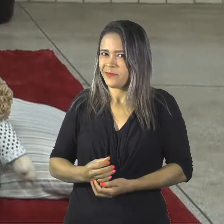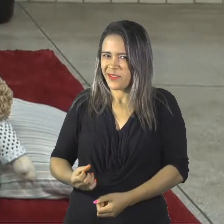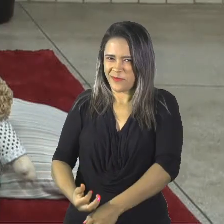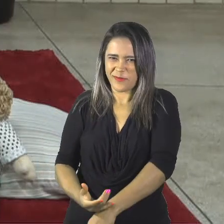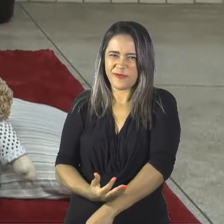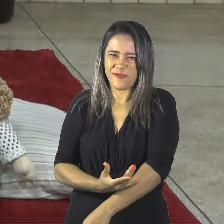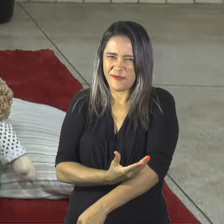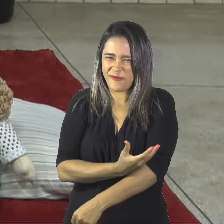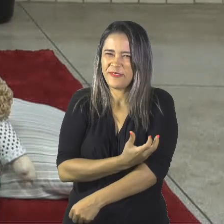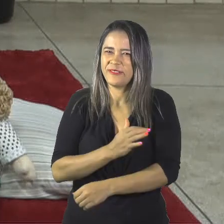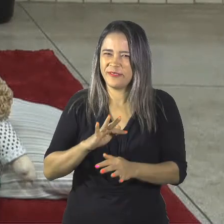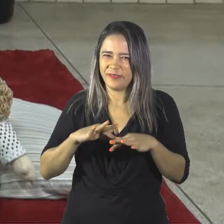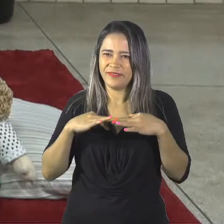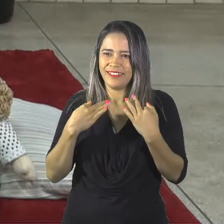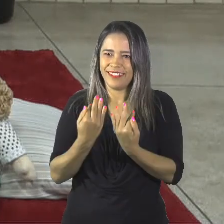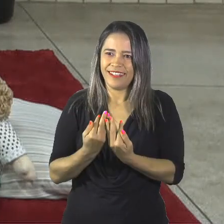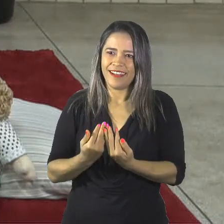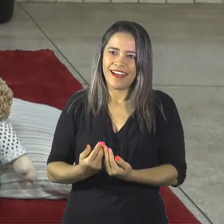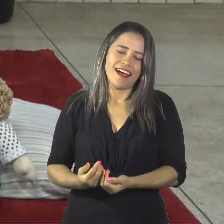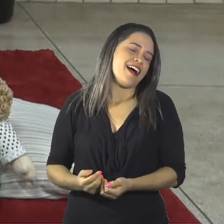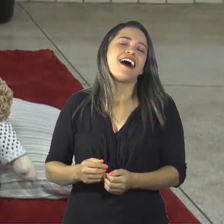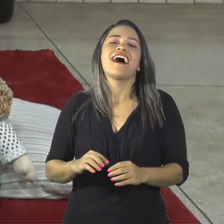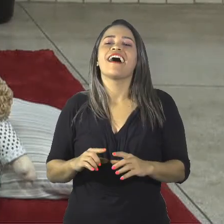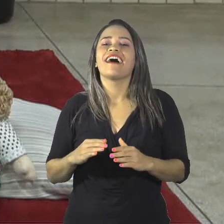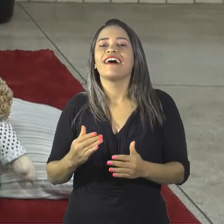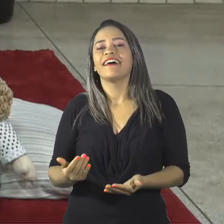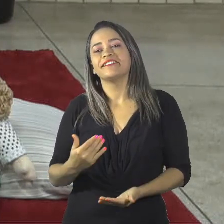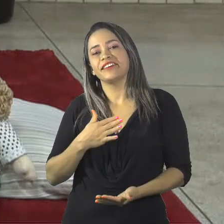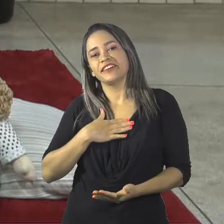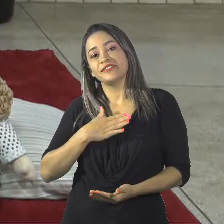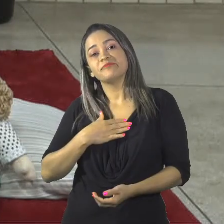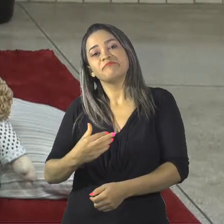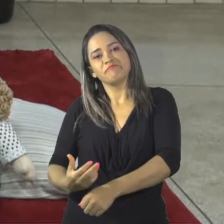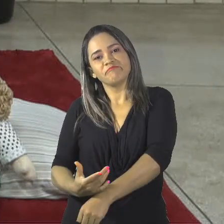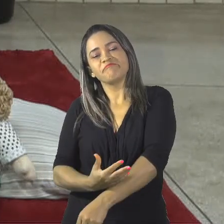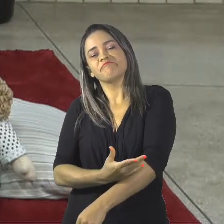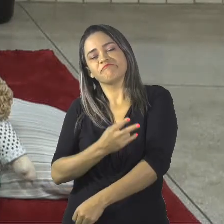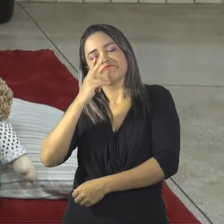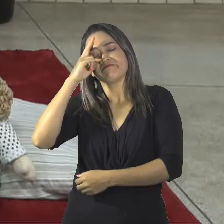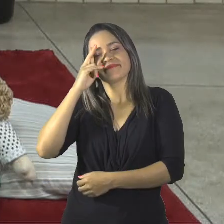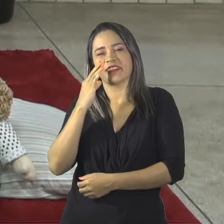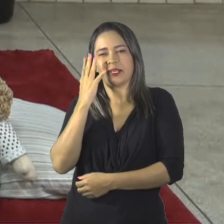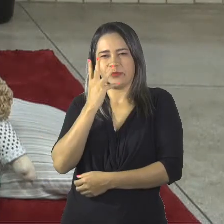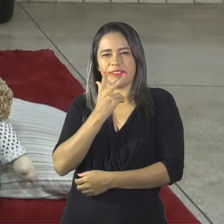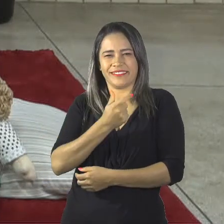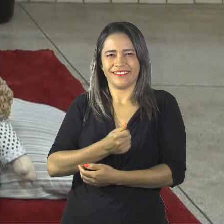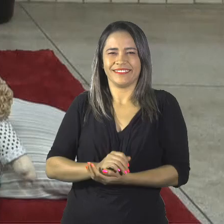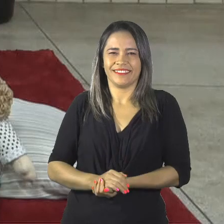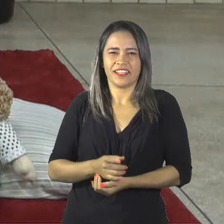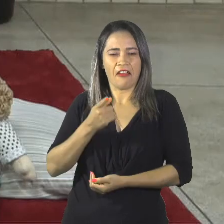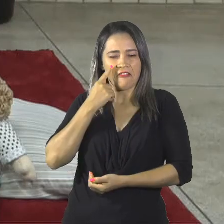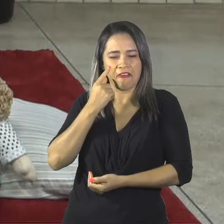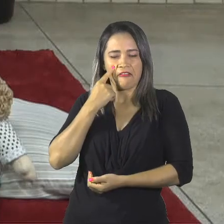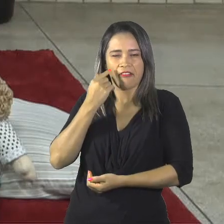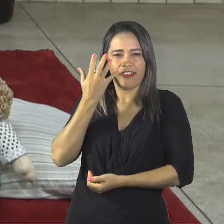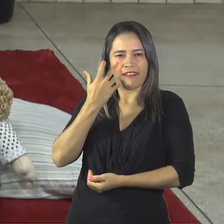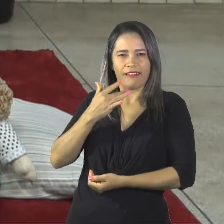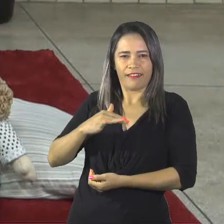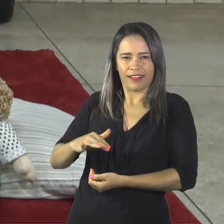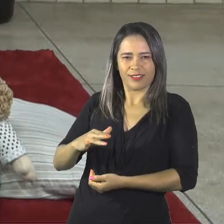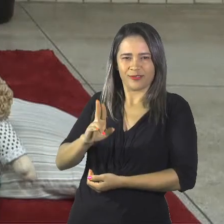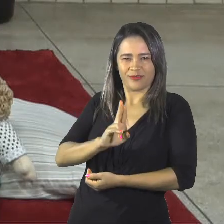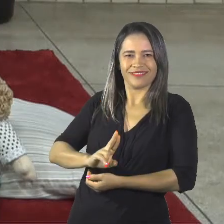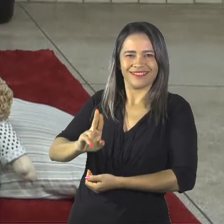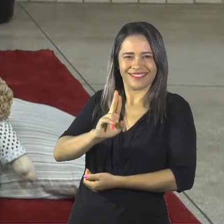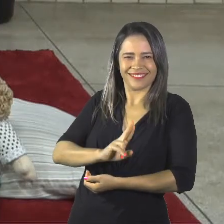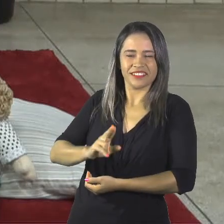mesmo, família? Até eu fiquei emocionada com essa história. Não é bonita ver a criança usar a